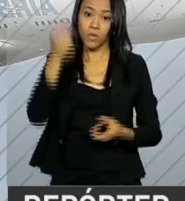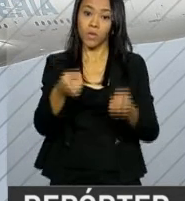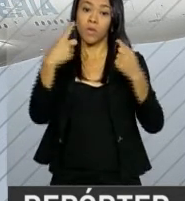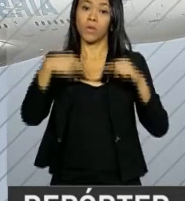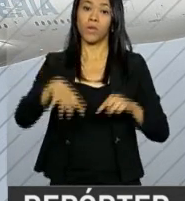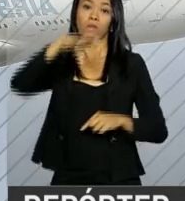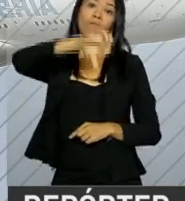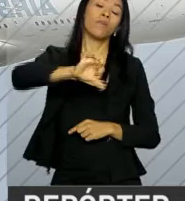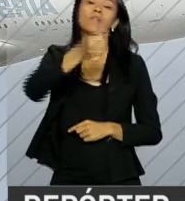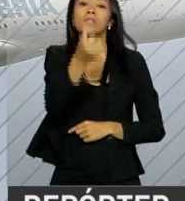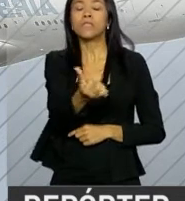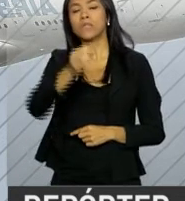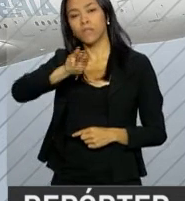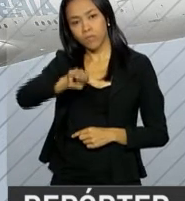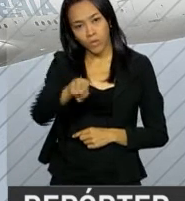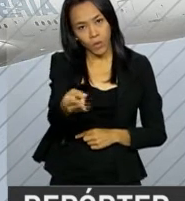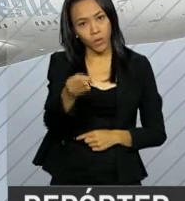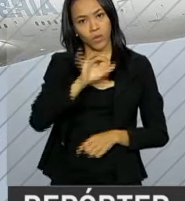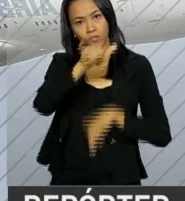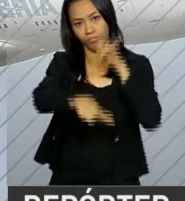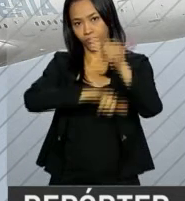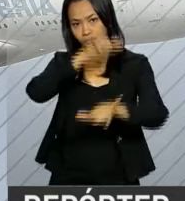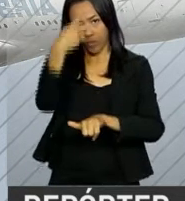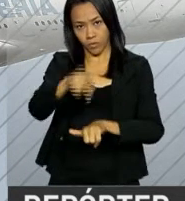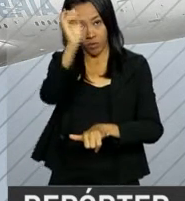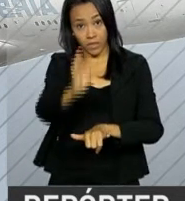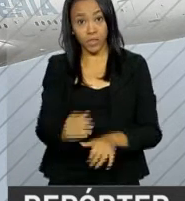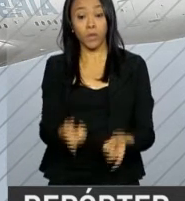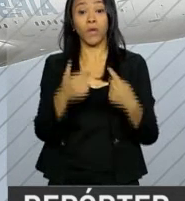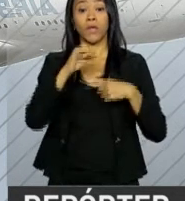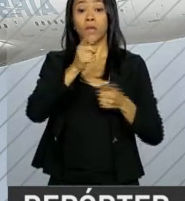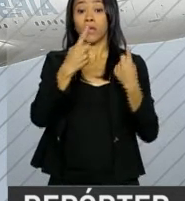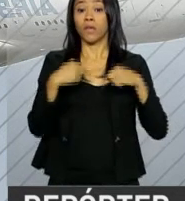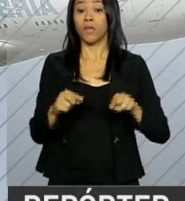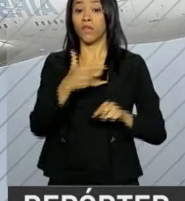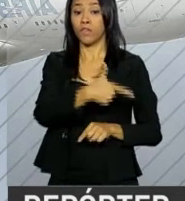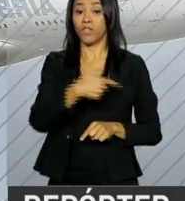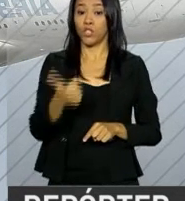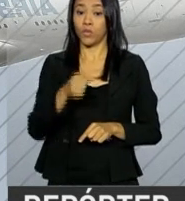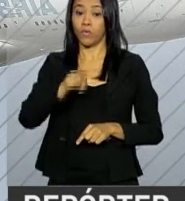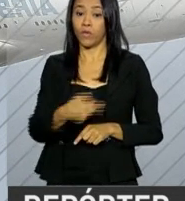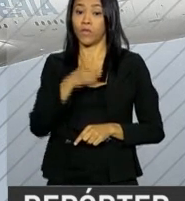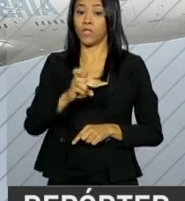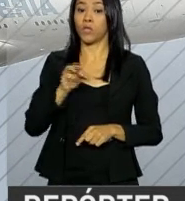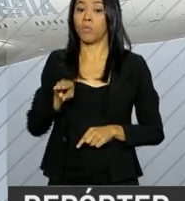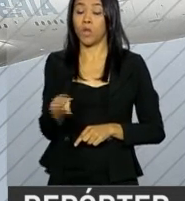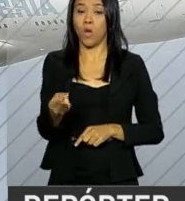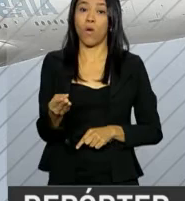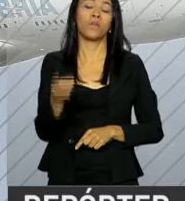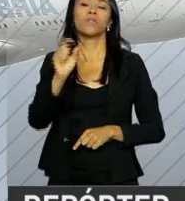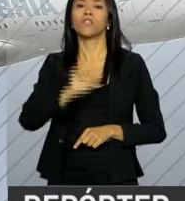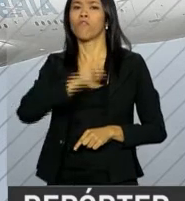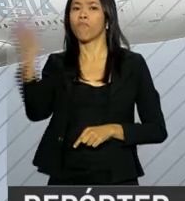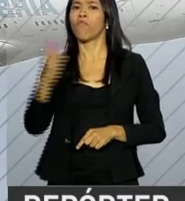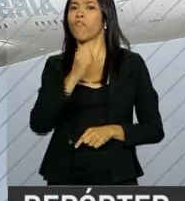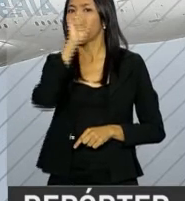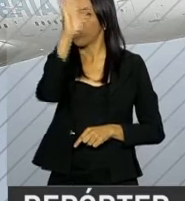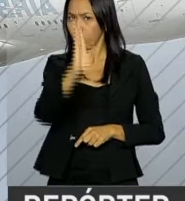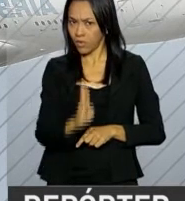96 milhões em vôos domésticos e 21 milhões e meio de passageiros em vôos internacionais